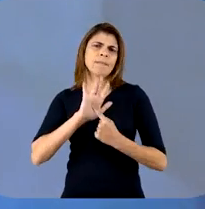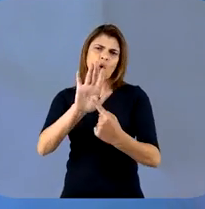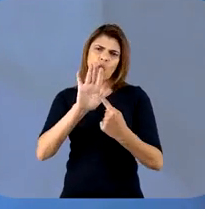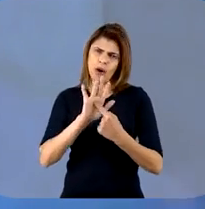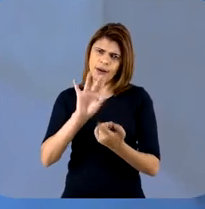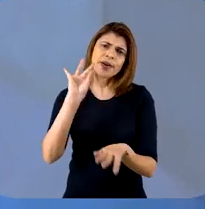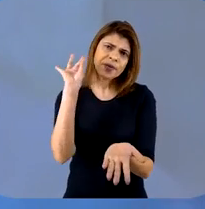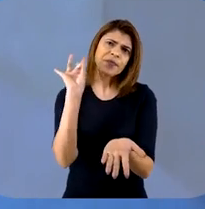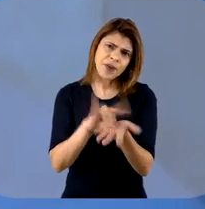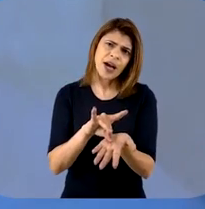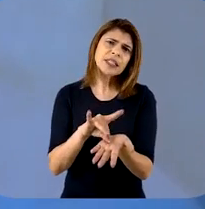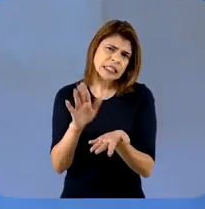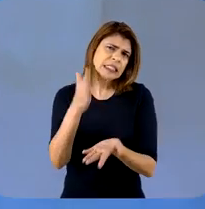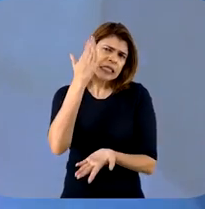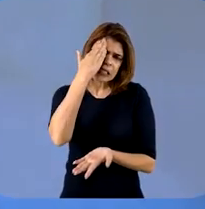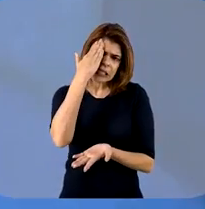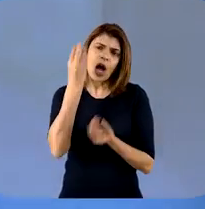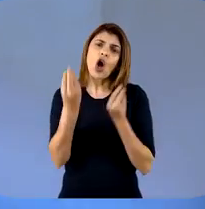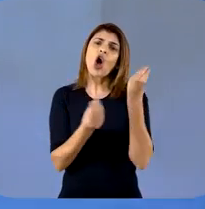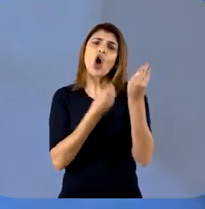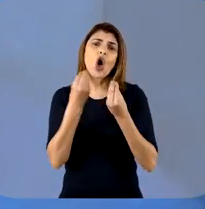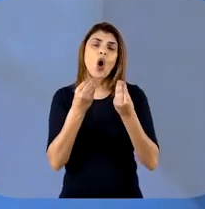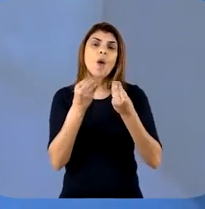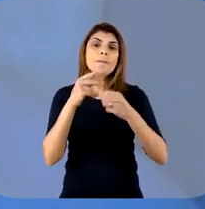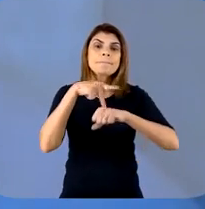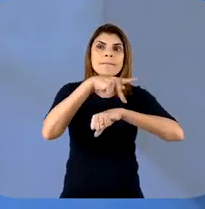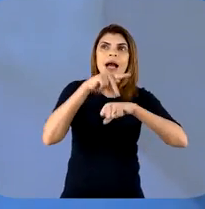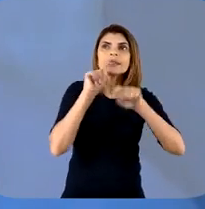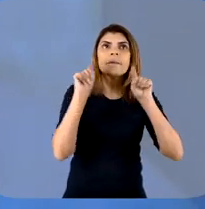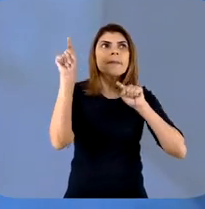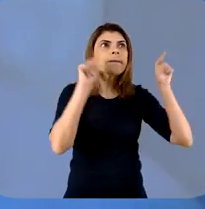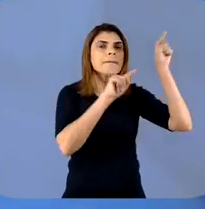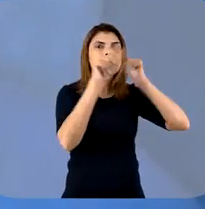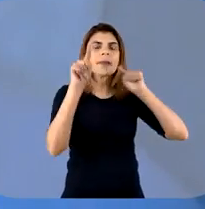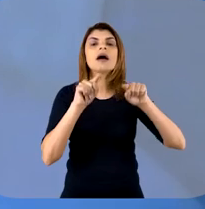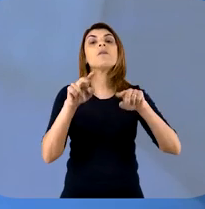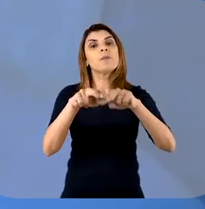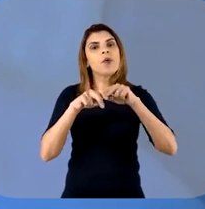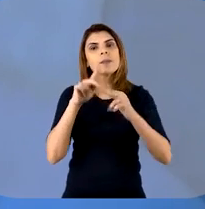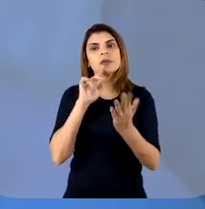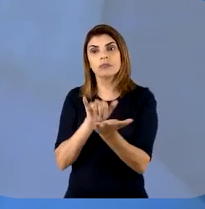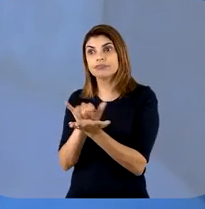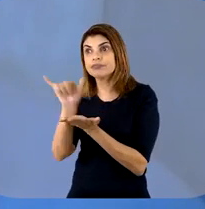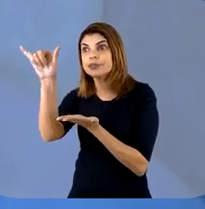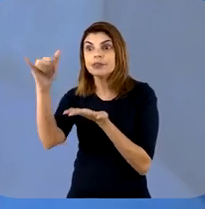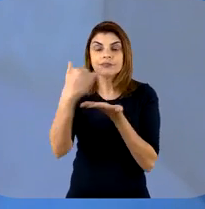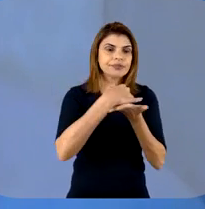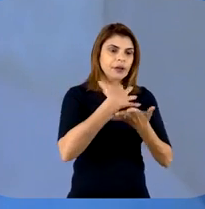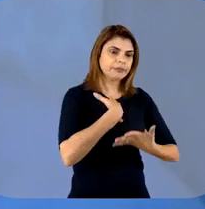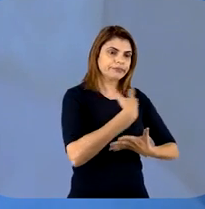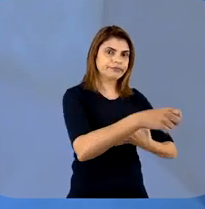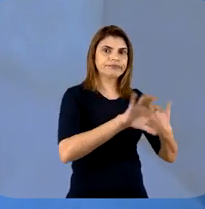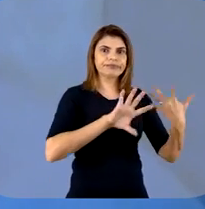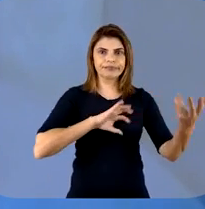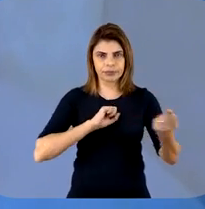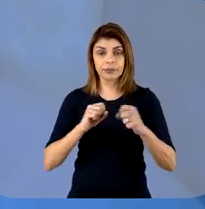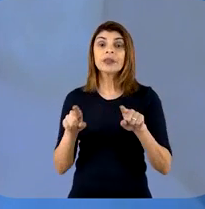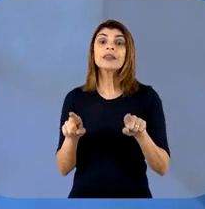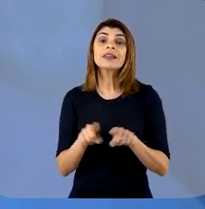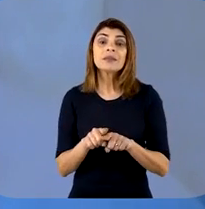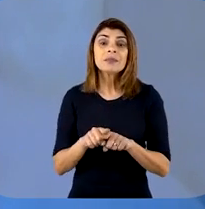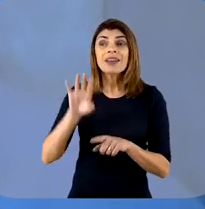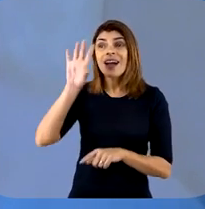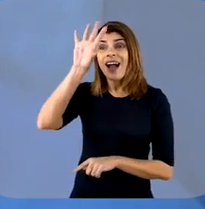mostrou que isso é um fato, né? Essa mobilidade das pessoas contaminadas indo para uma outra região. Por outro lado, é